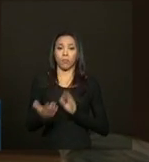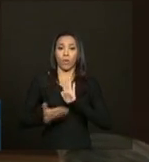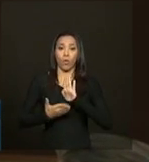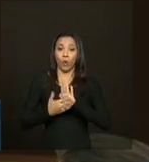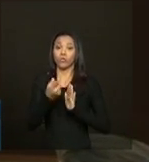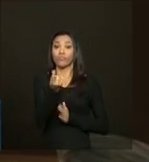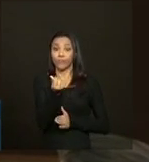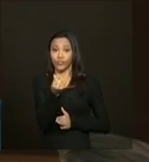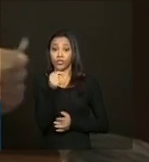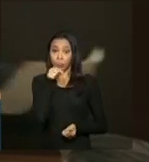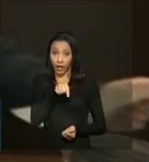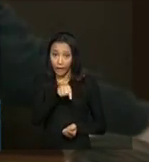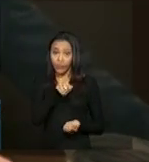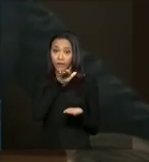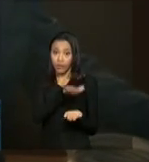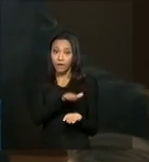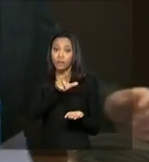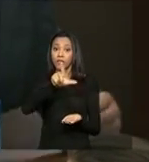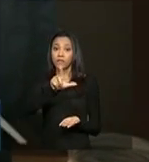financeira para o referido lote.